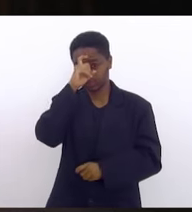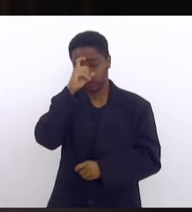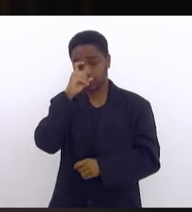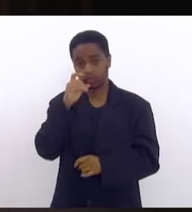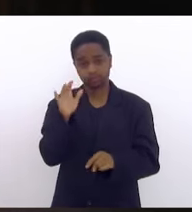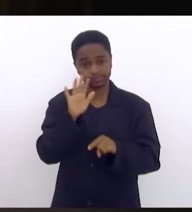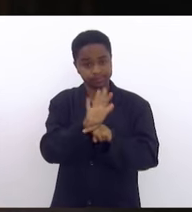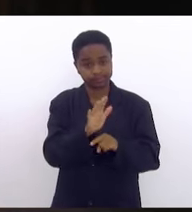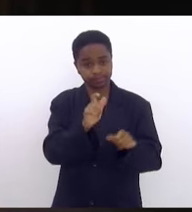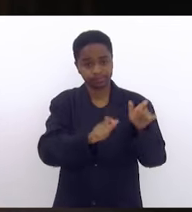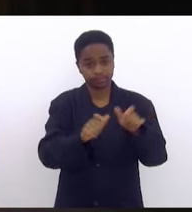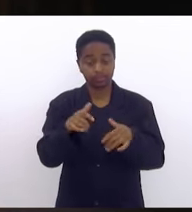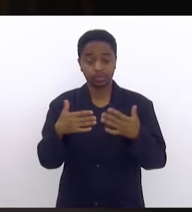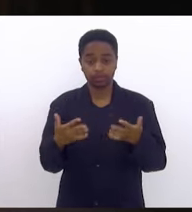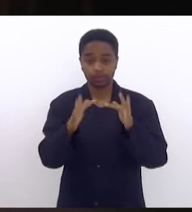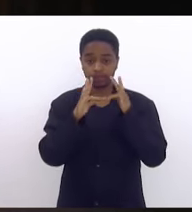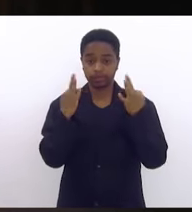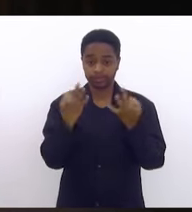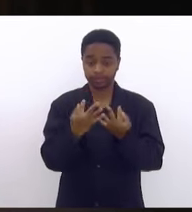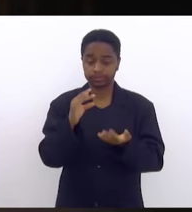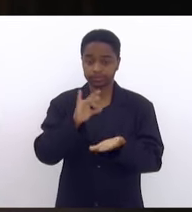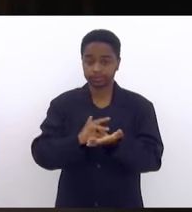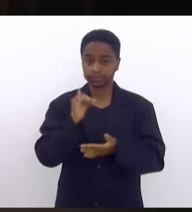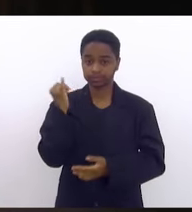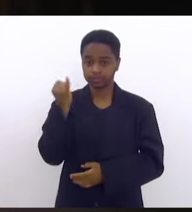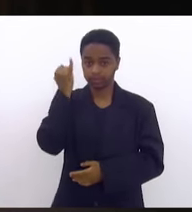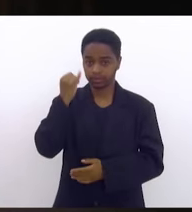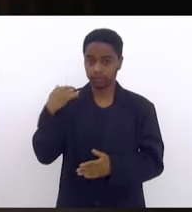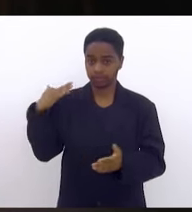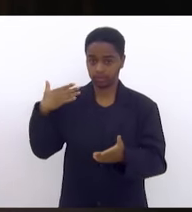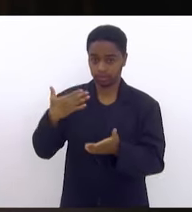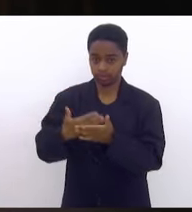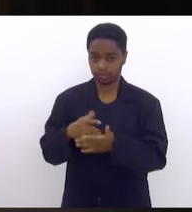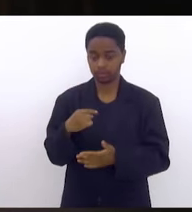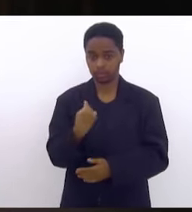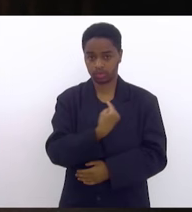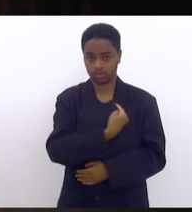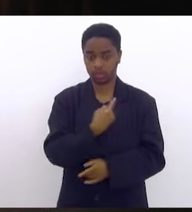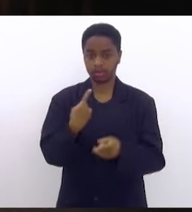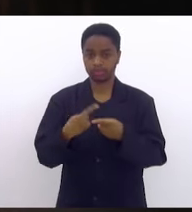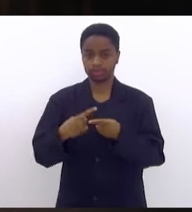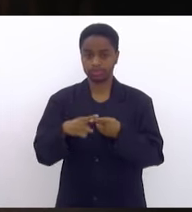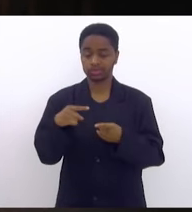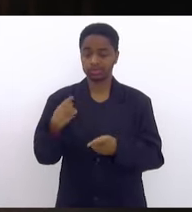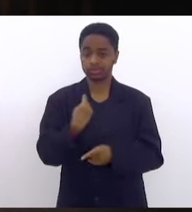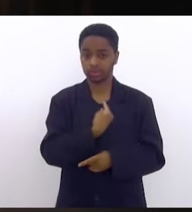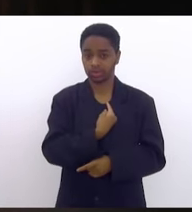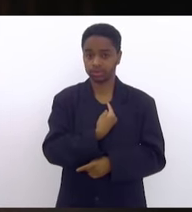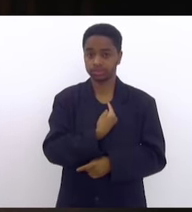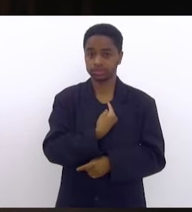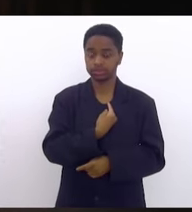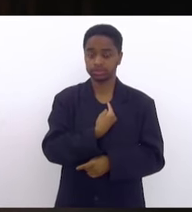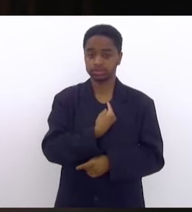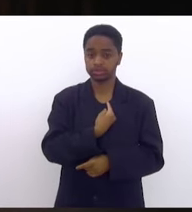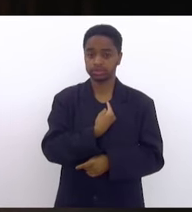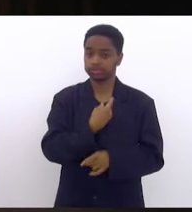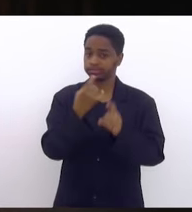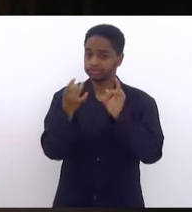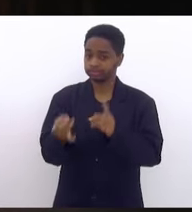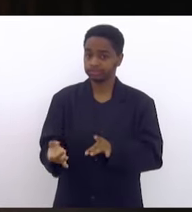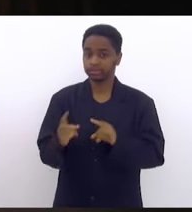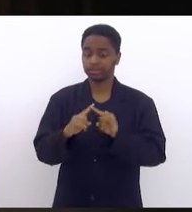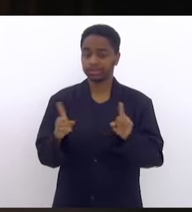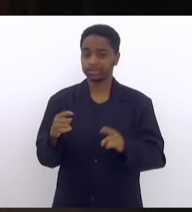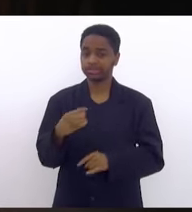família é muito importante nessa trajetória, porque nós abdicamos, e só nós